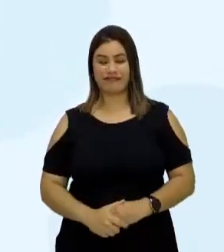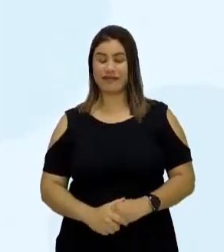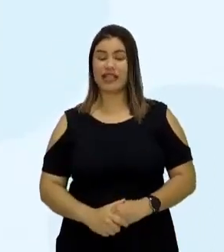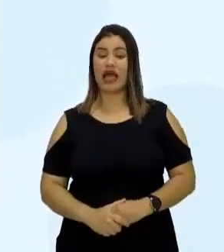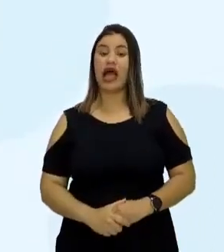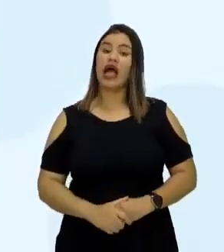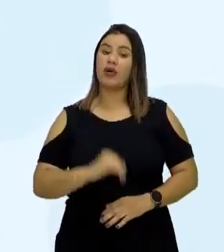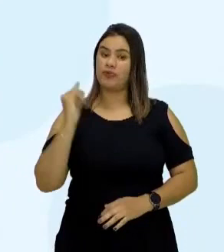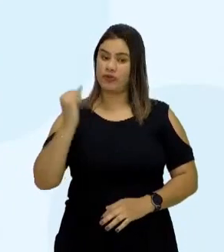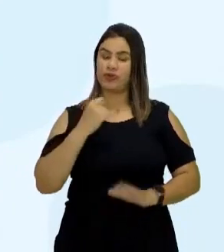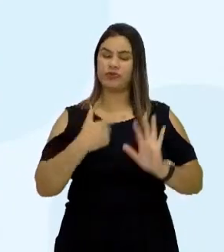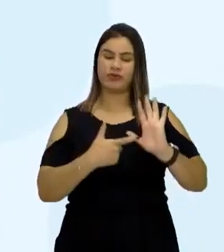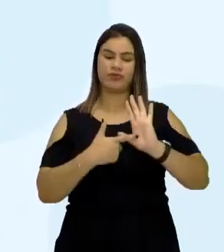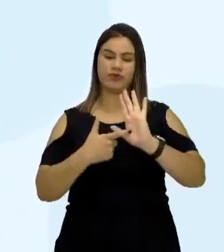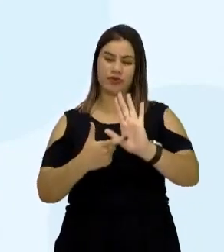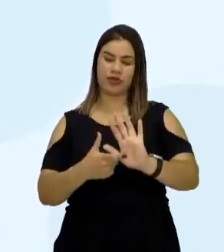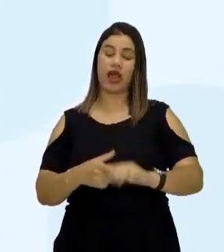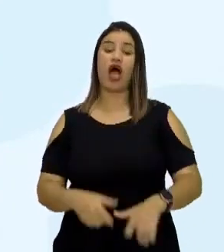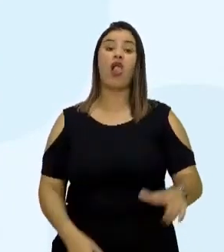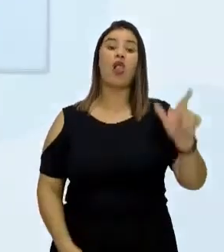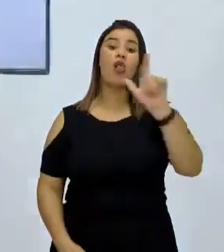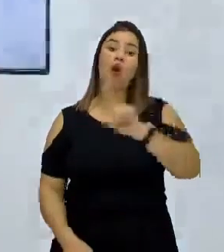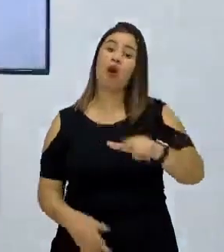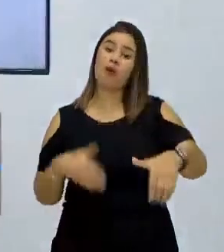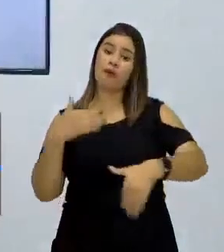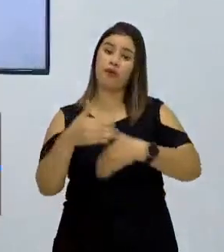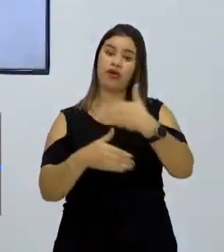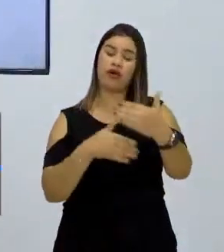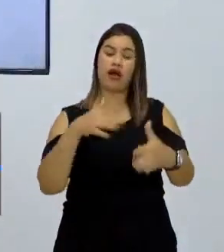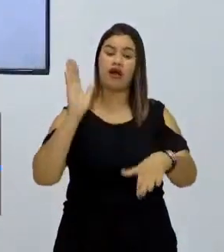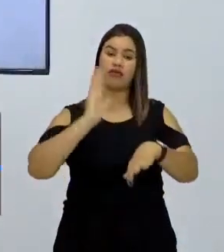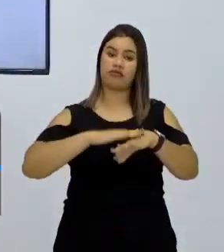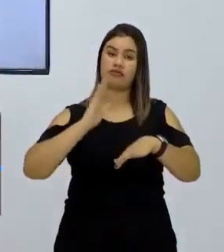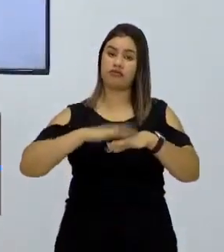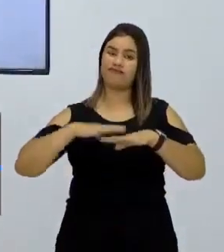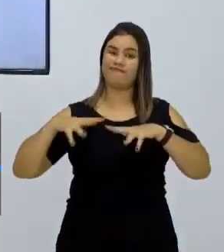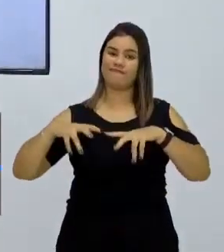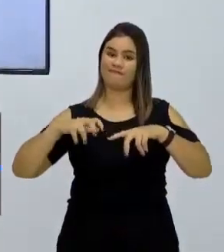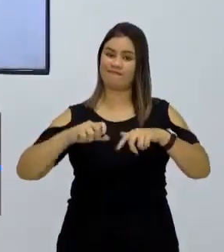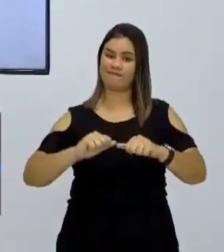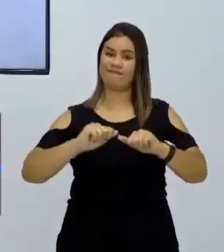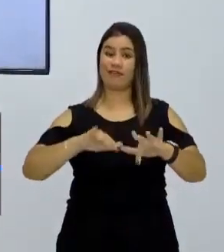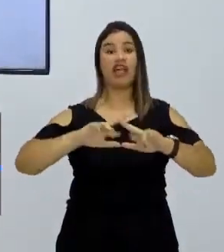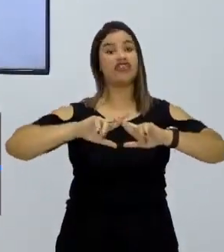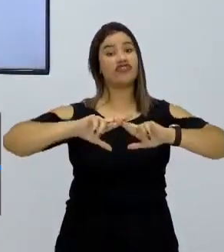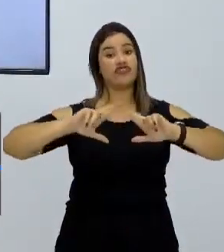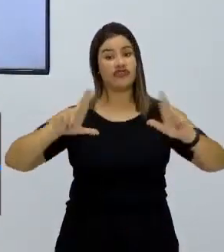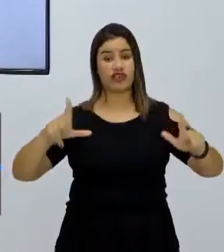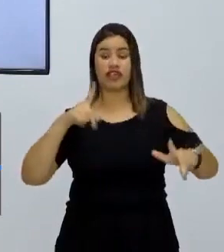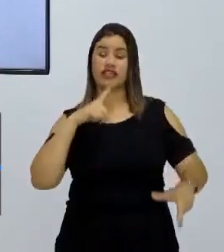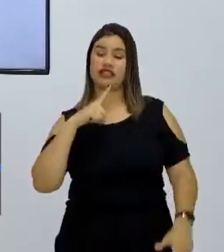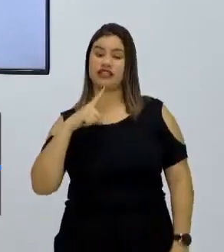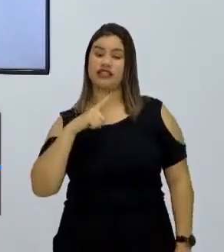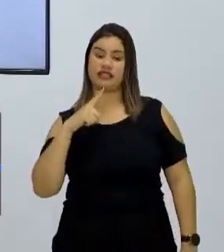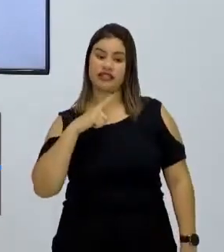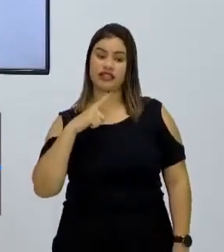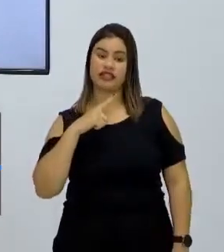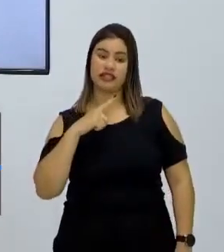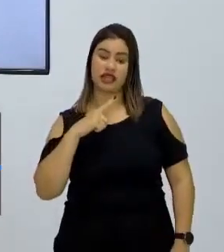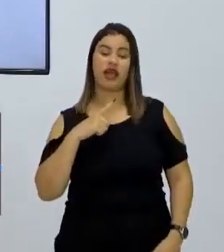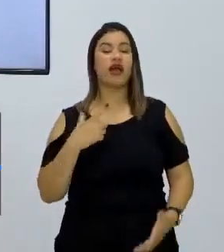interessante retratar isso. Lógico que o processo de colonização ele foi diferente, né, do processo